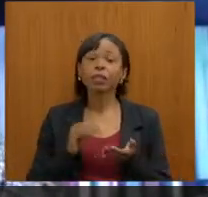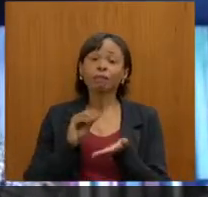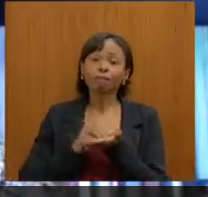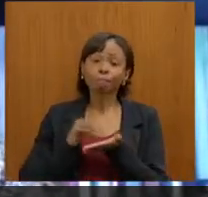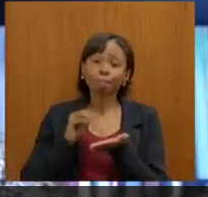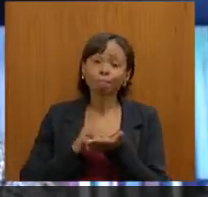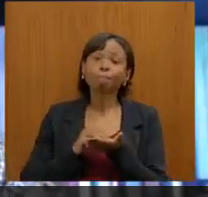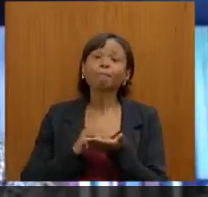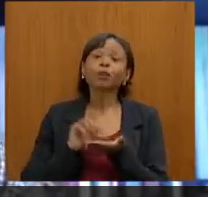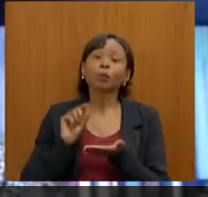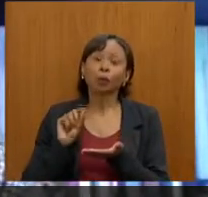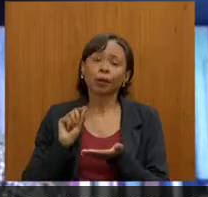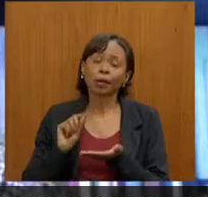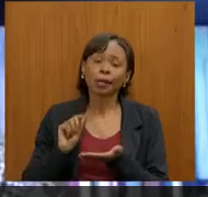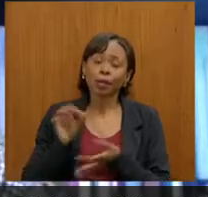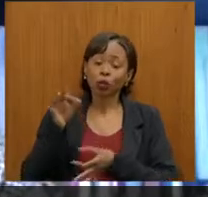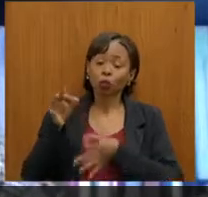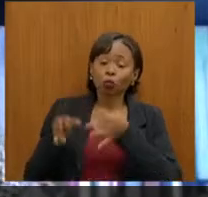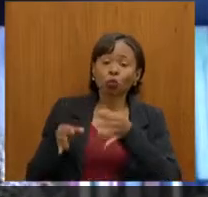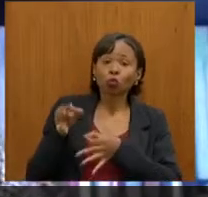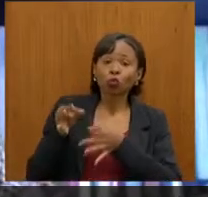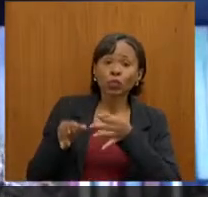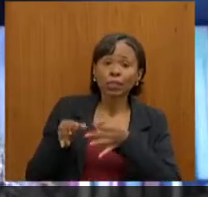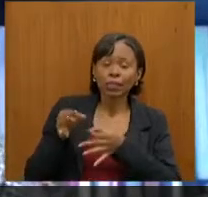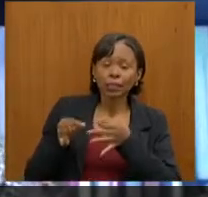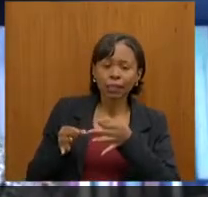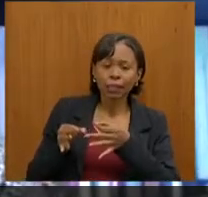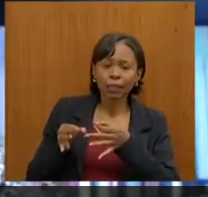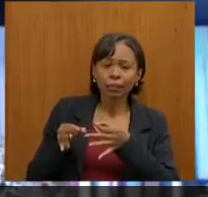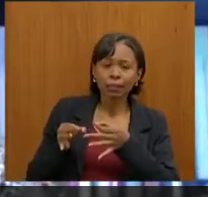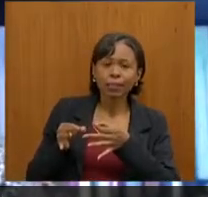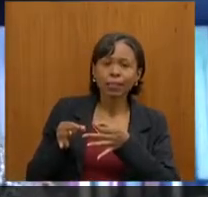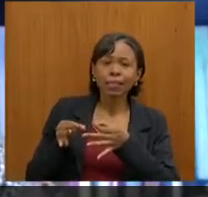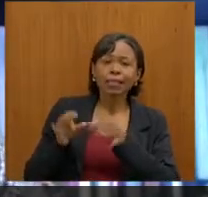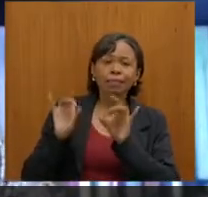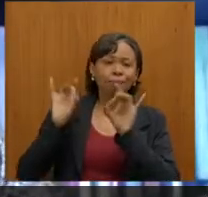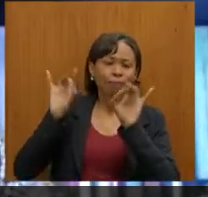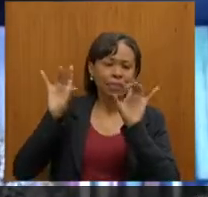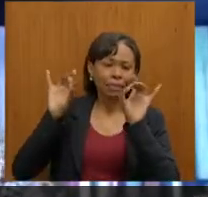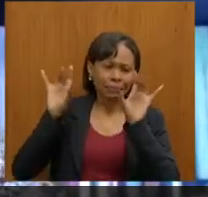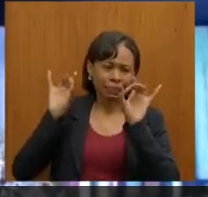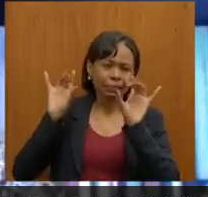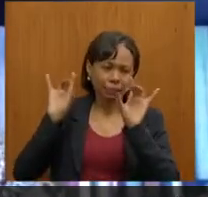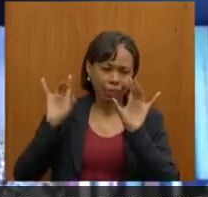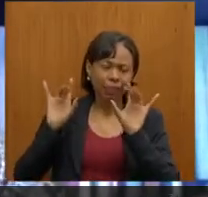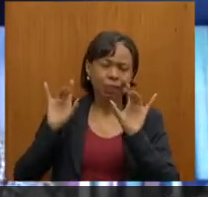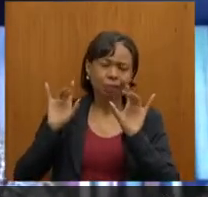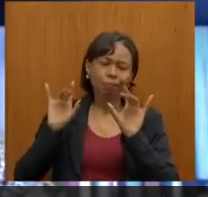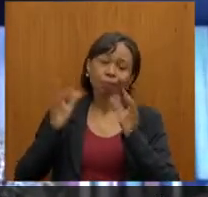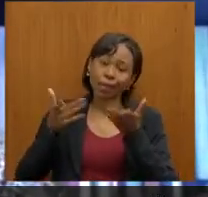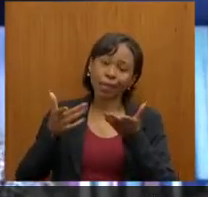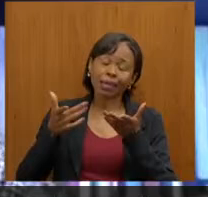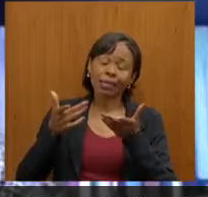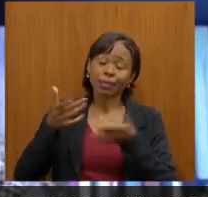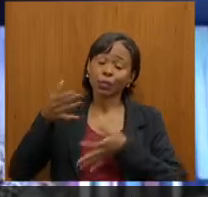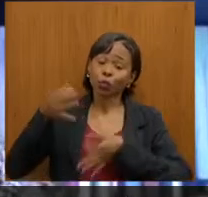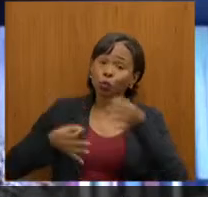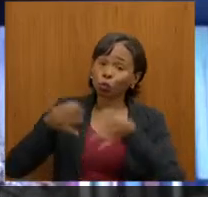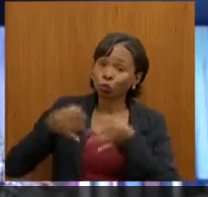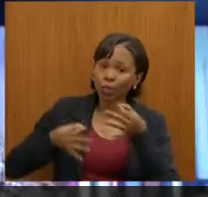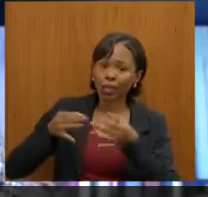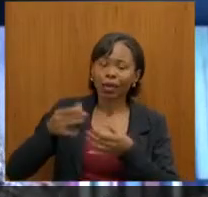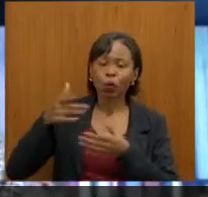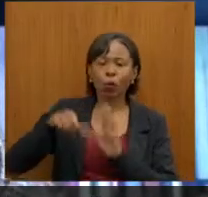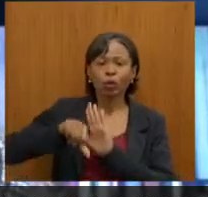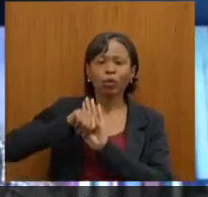da ausência de dos dados especiais para julgar os crimes da Lei Maria da Penha uma pesquisa feita pelos estudantes do curso